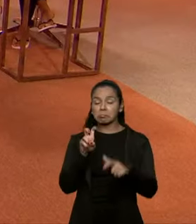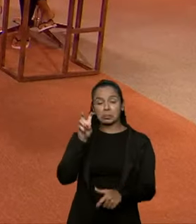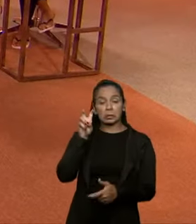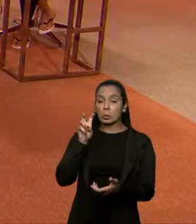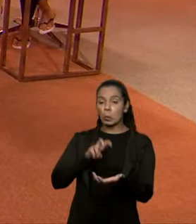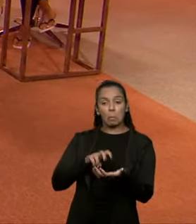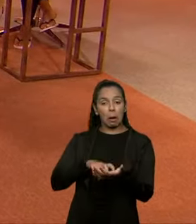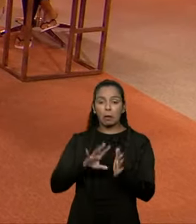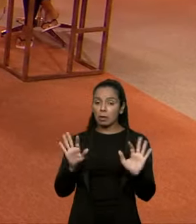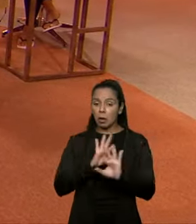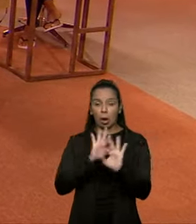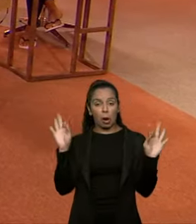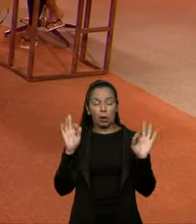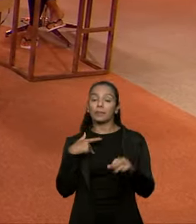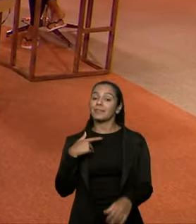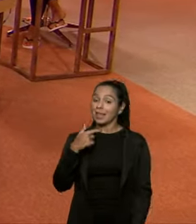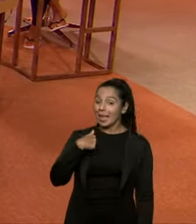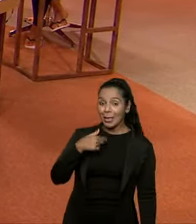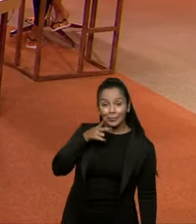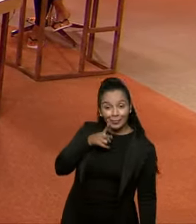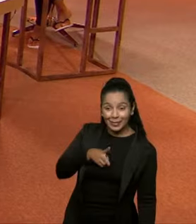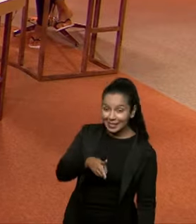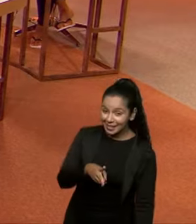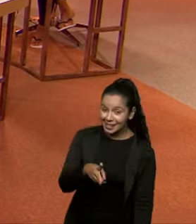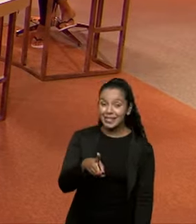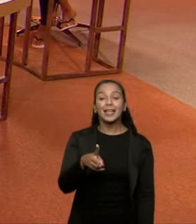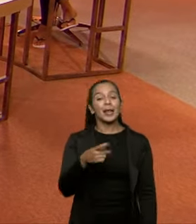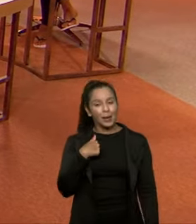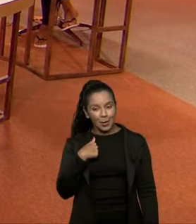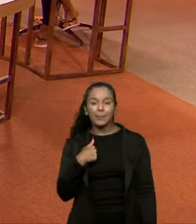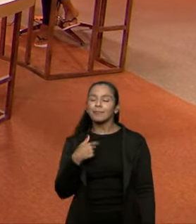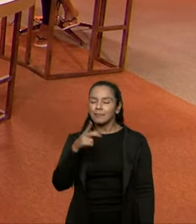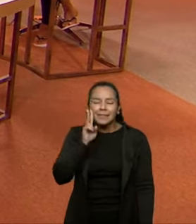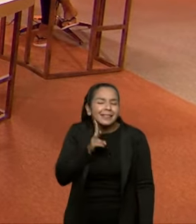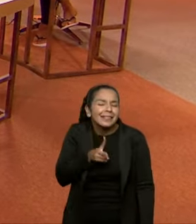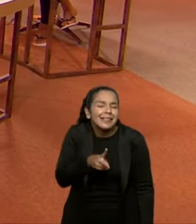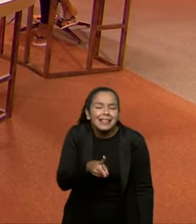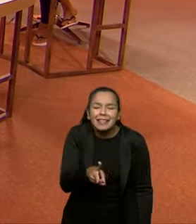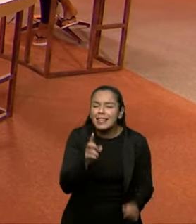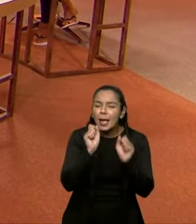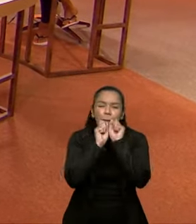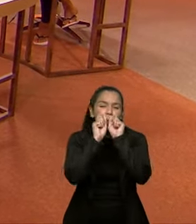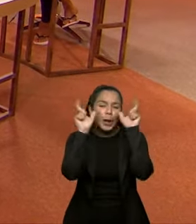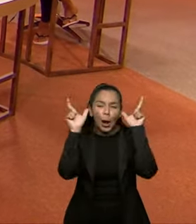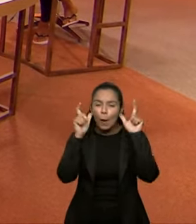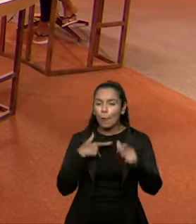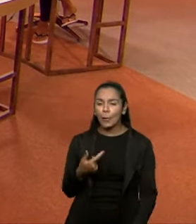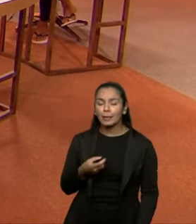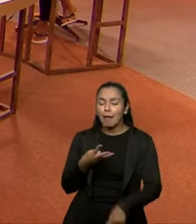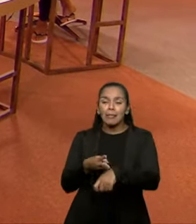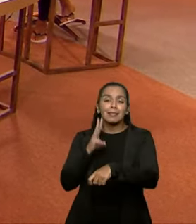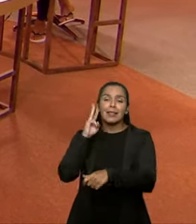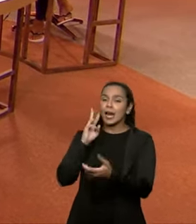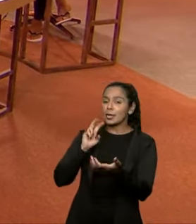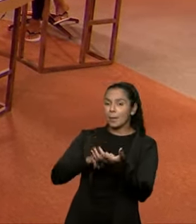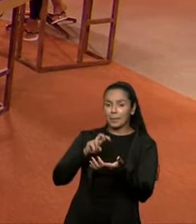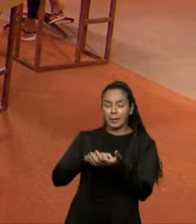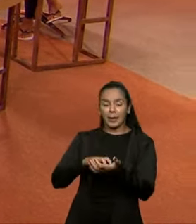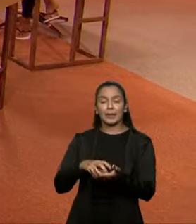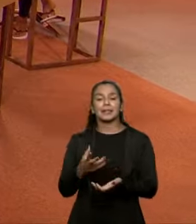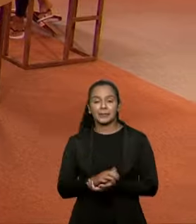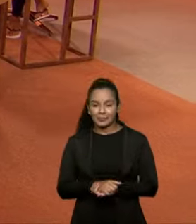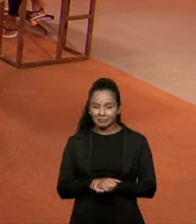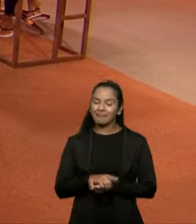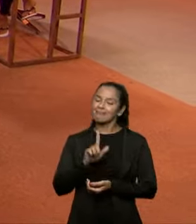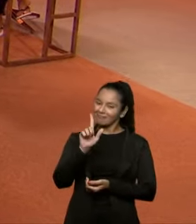Eu cansei de acordar. Eu acordo assim, acordar. O casal geralmente é formado, né? Por essa pessoa,